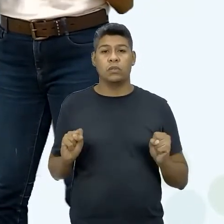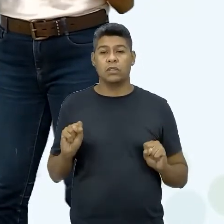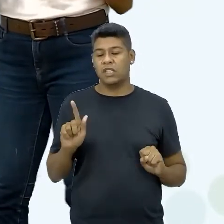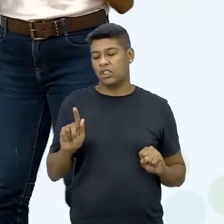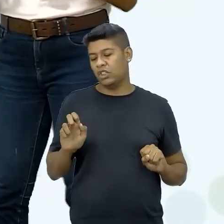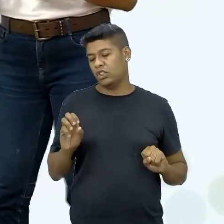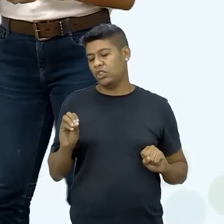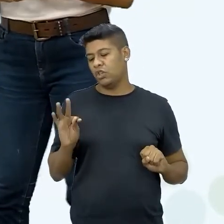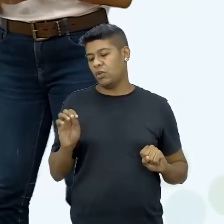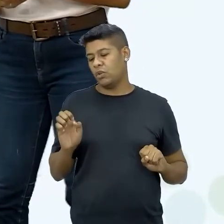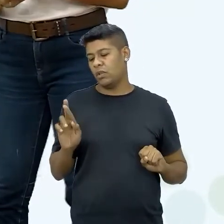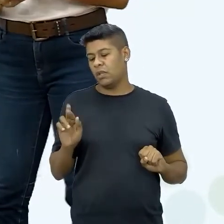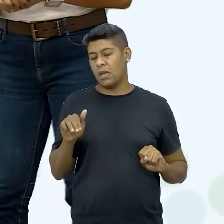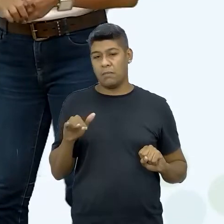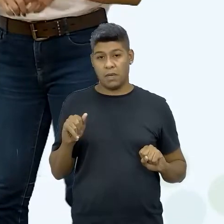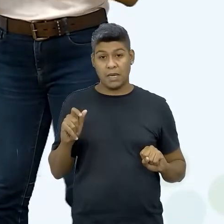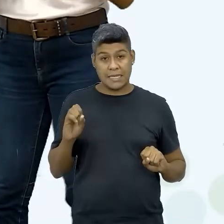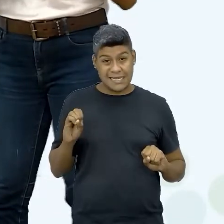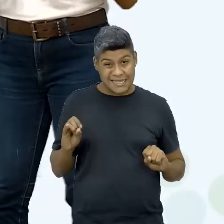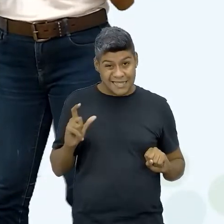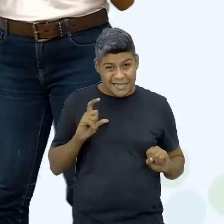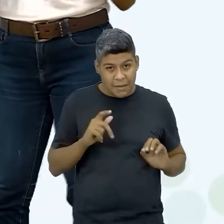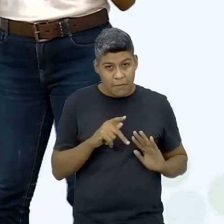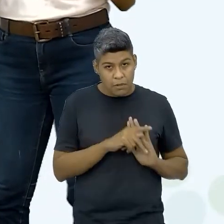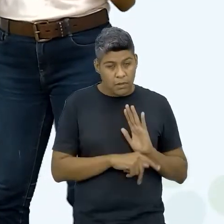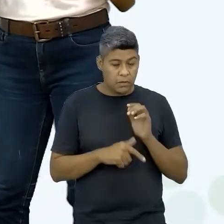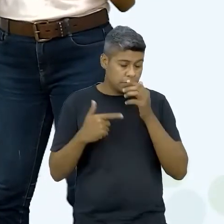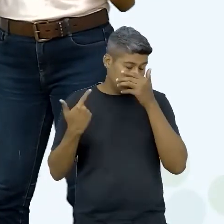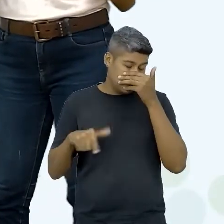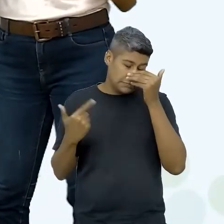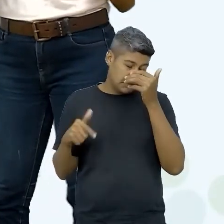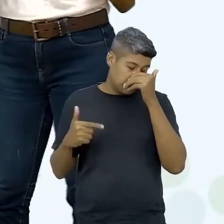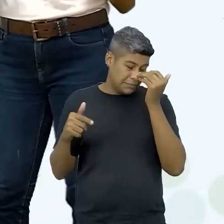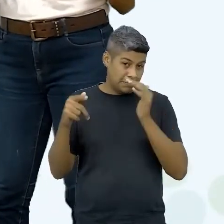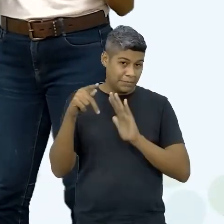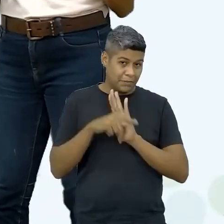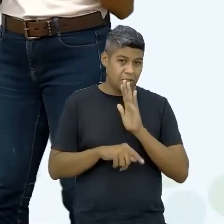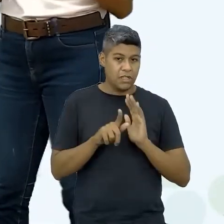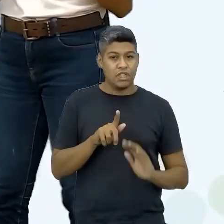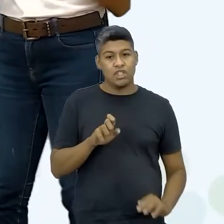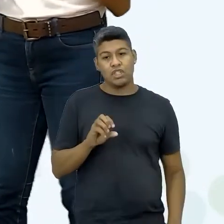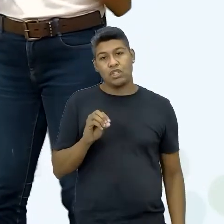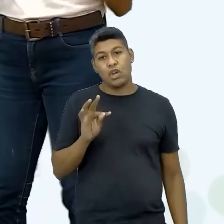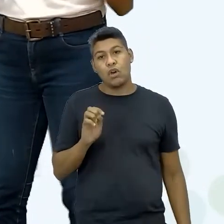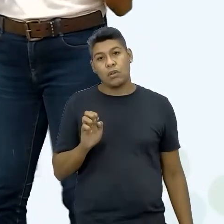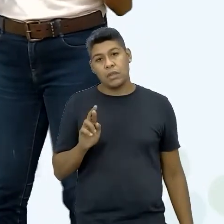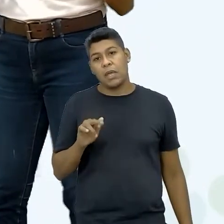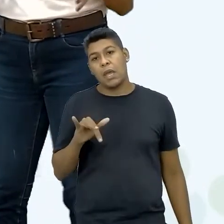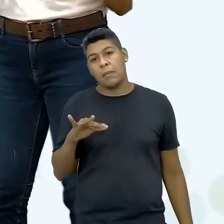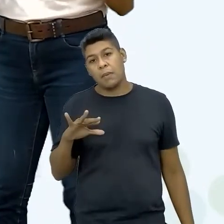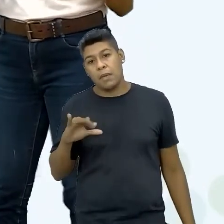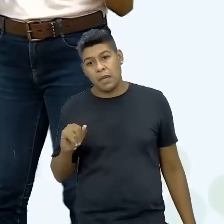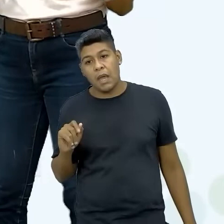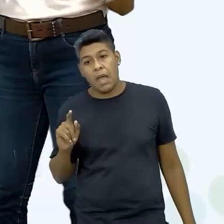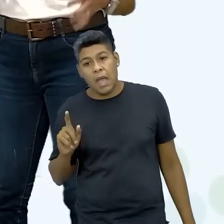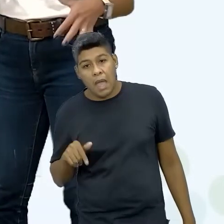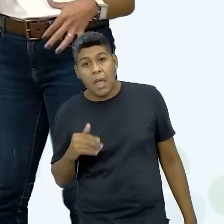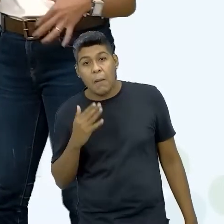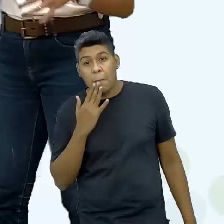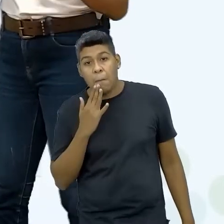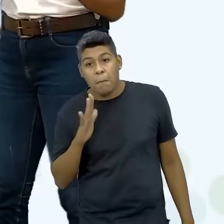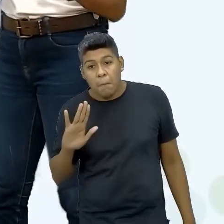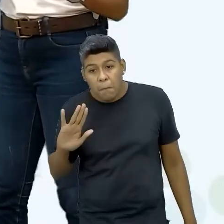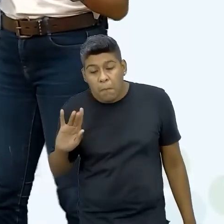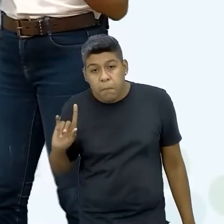geotérmica se tiver projeto, tá? Enquanto não temos o projeto de geotérmicas, a proposta, né, essas promessas é